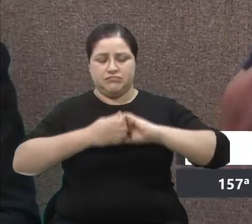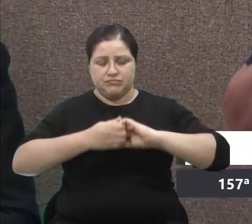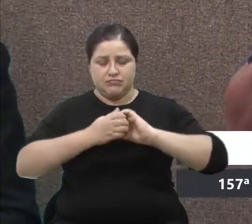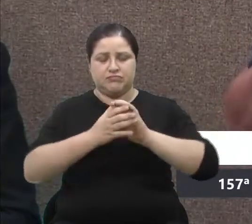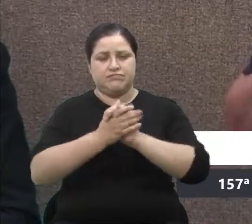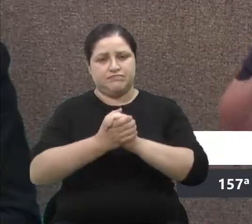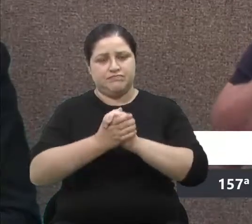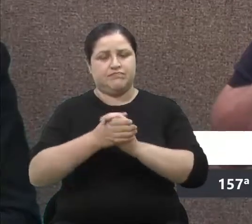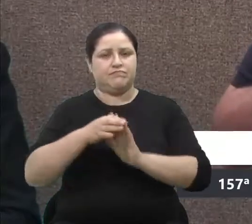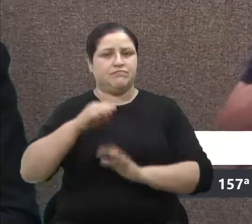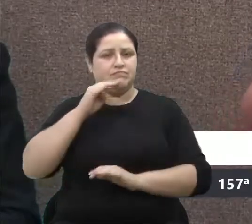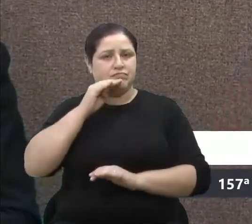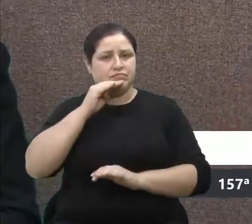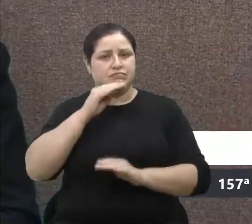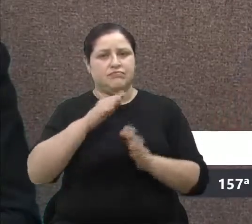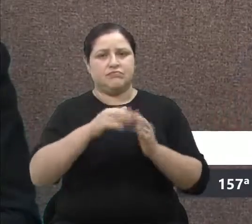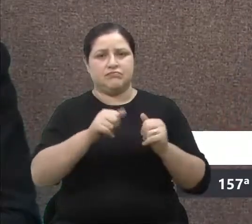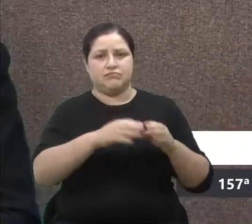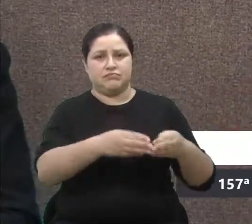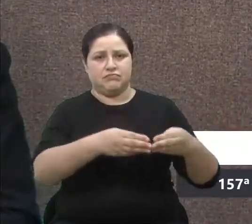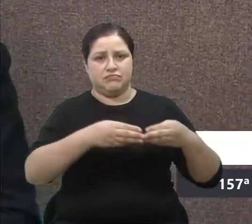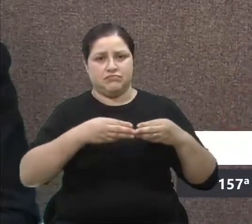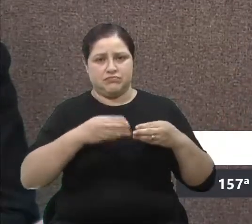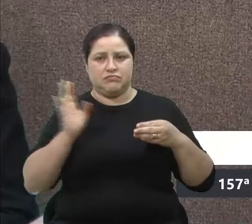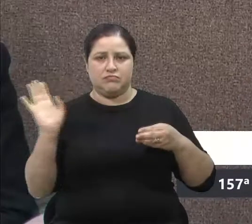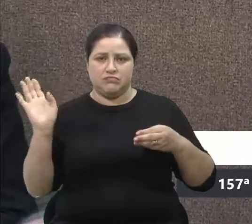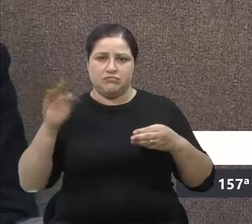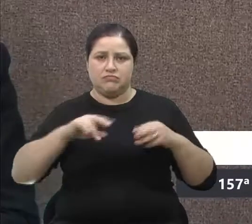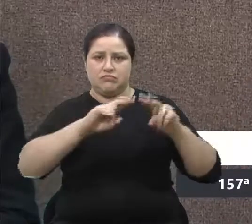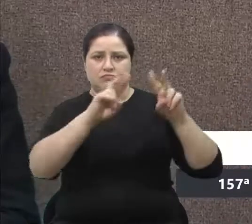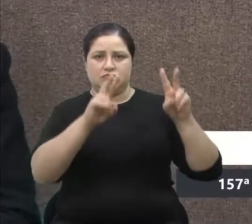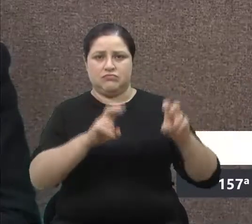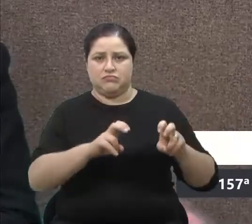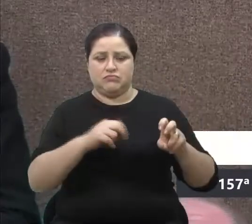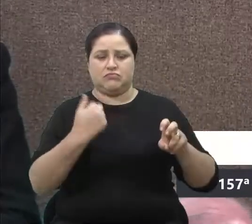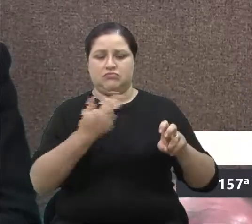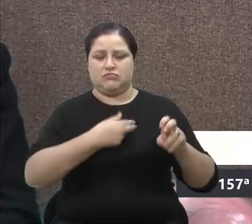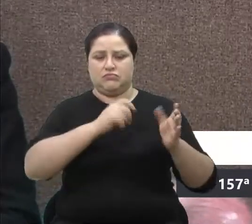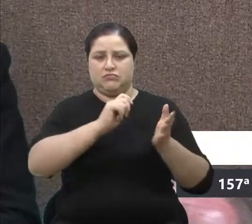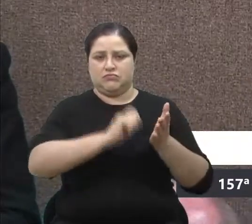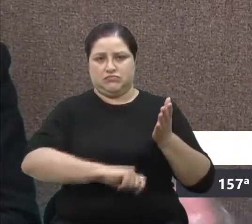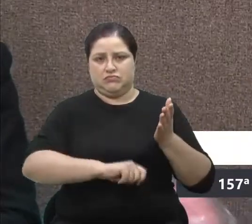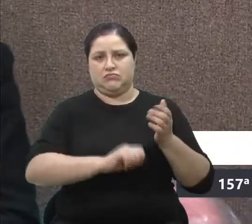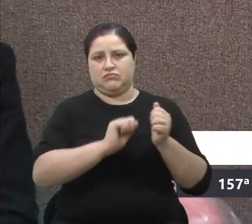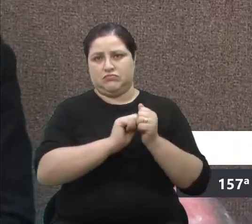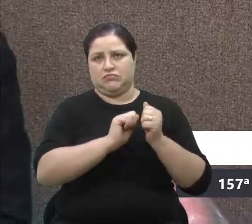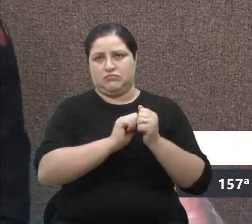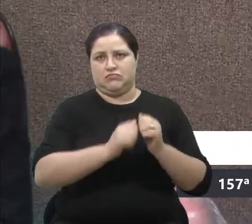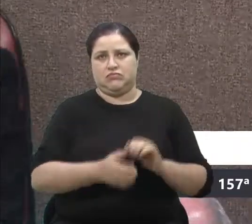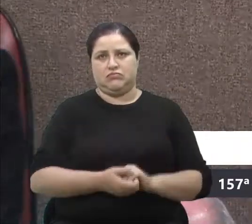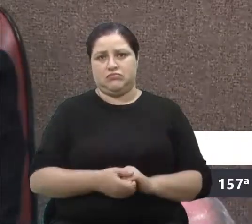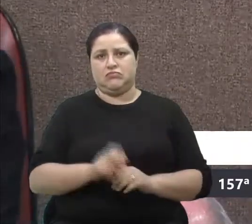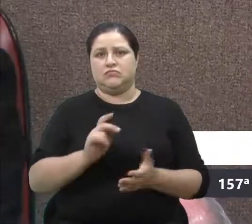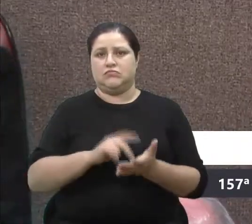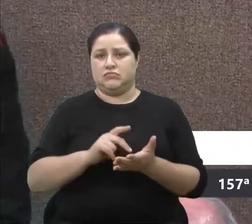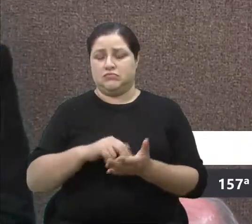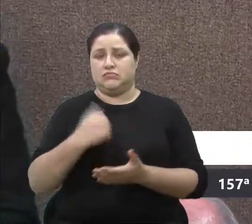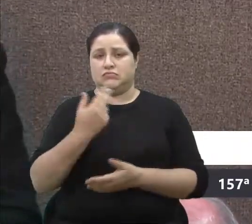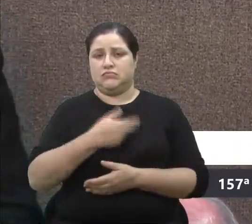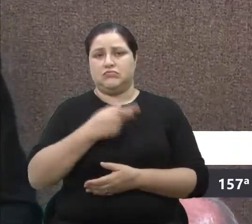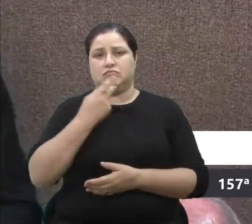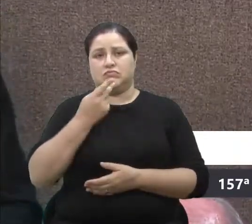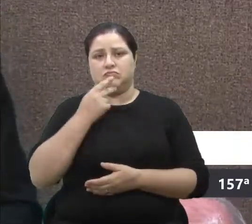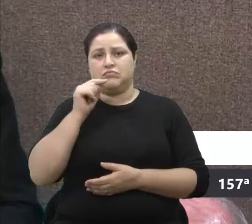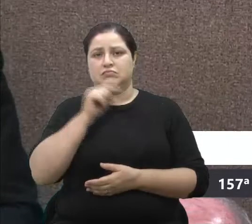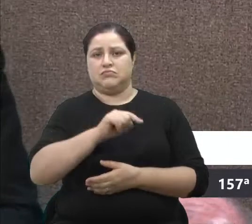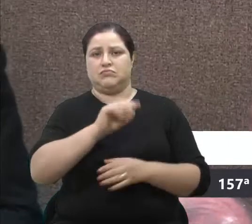ter puxado essa moção, por ter trazido o assunto que nós assinamos juntos. E, na verdade, quando a gente fala